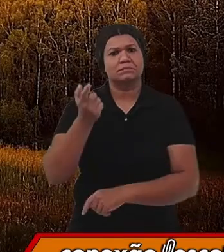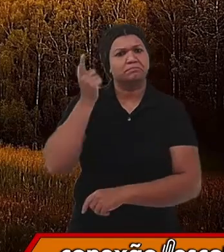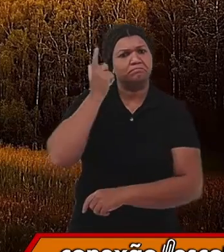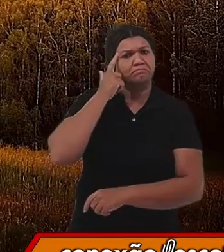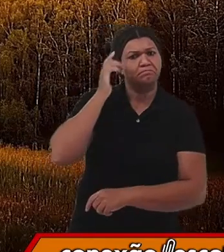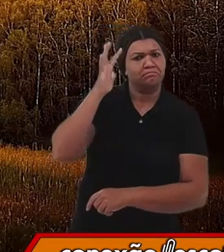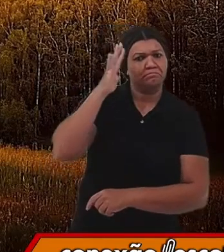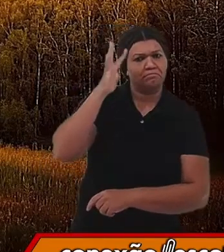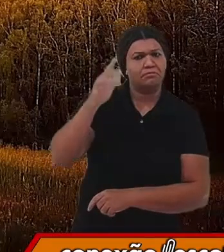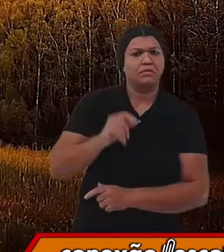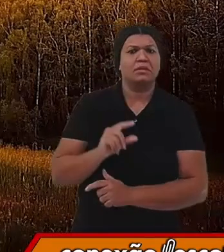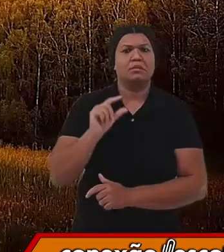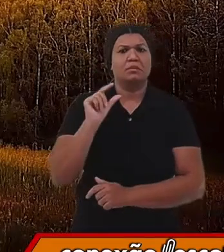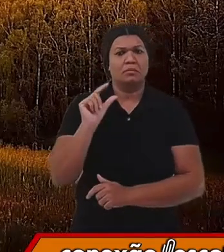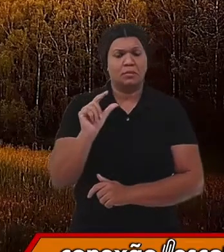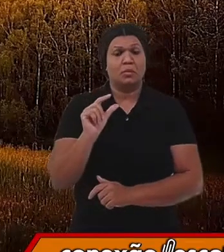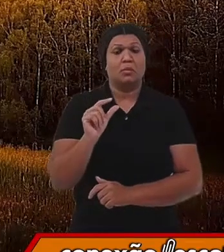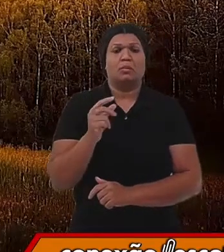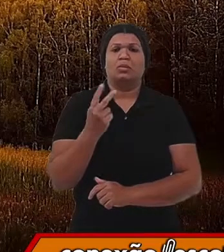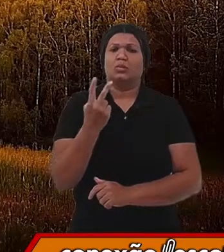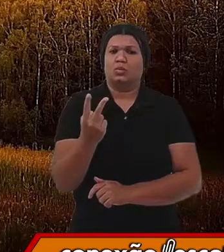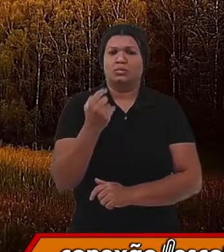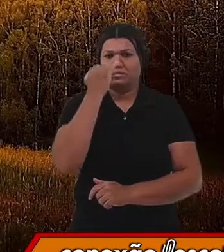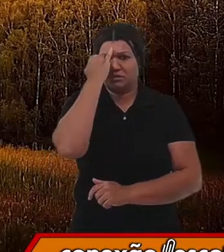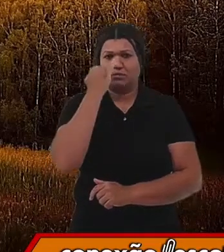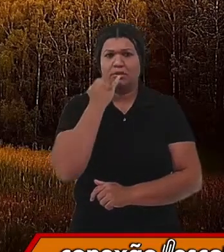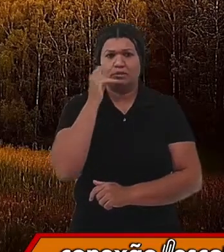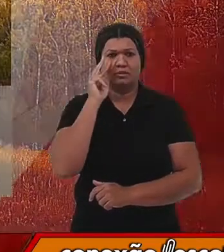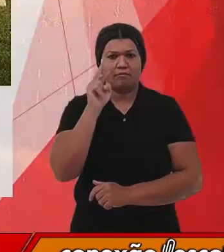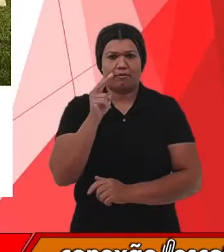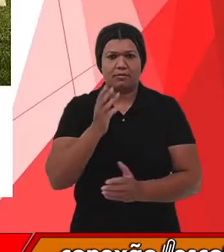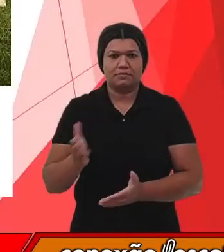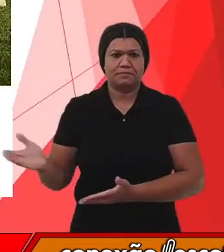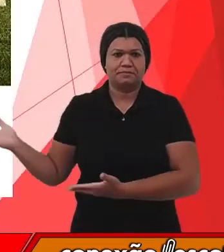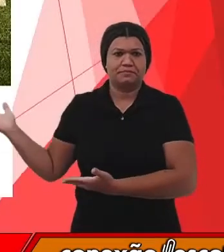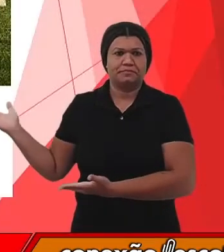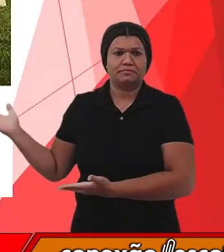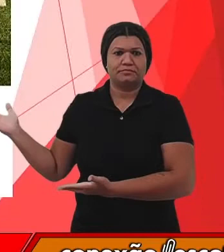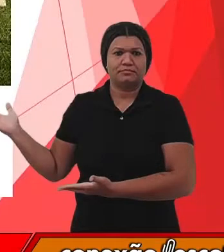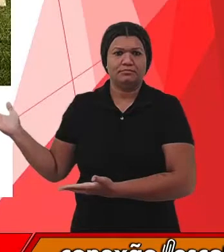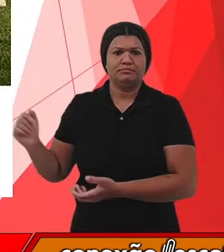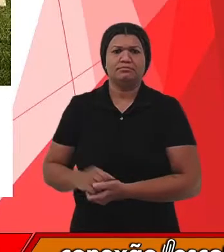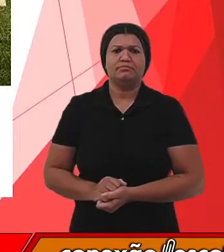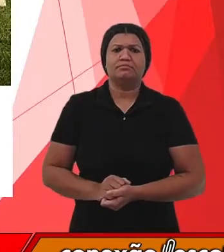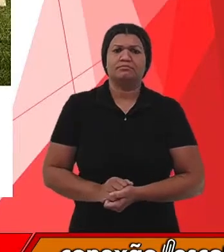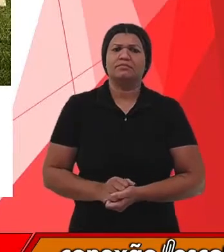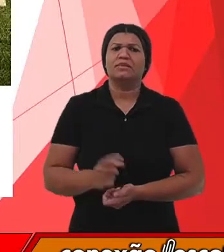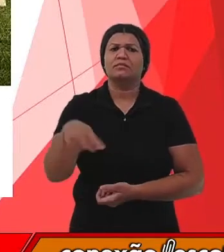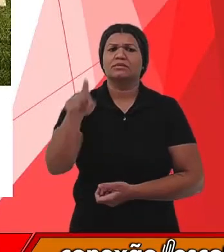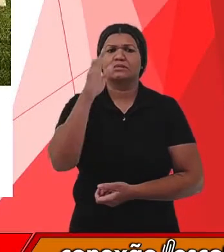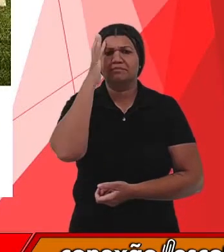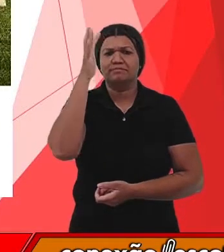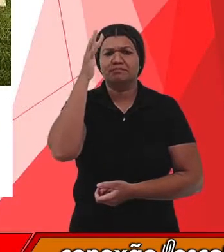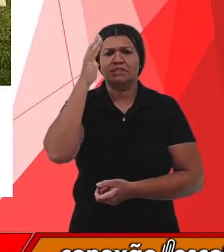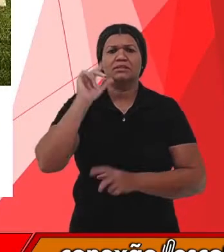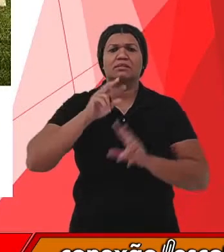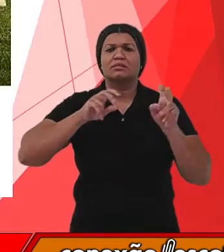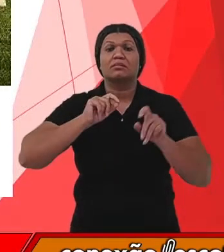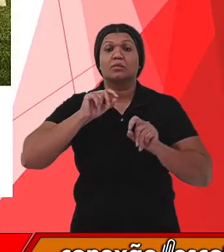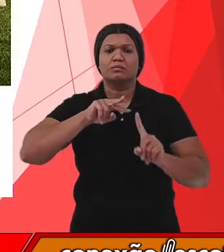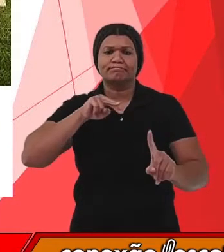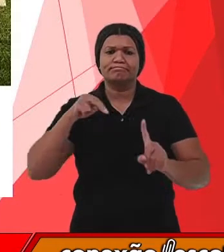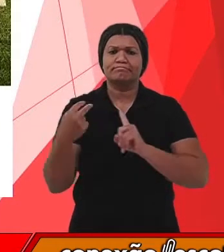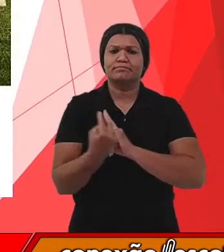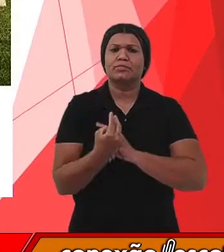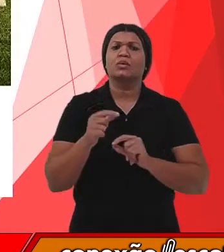duas imagens que vocês observarão aqui. E pense justamente nessa perspectiva. O